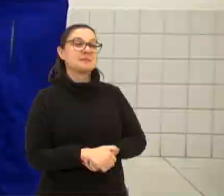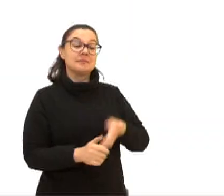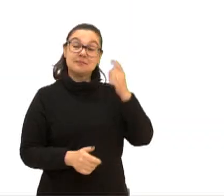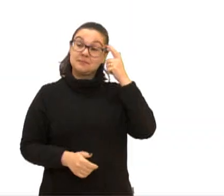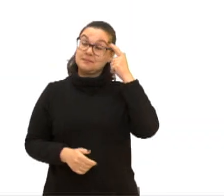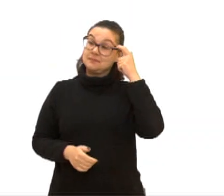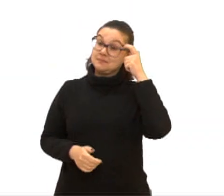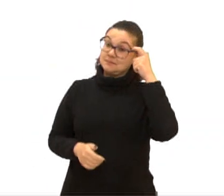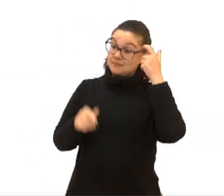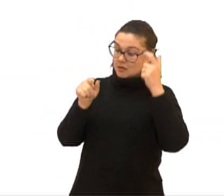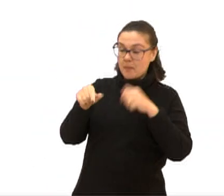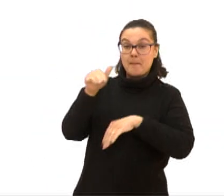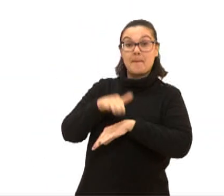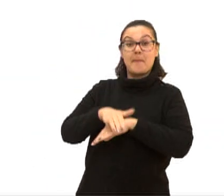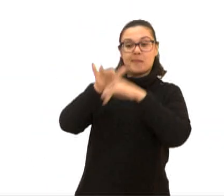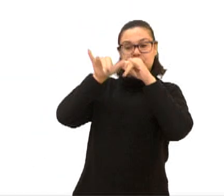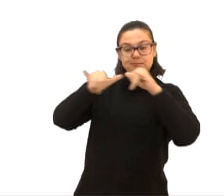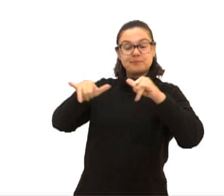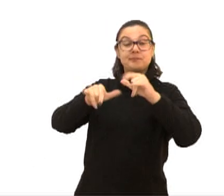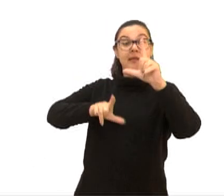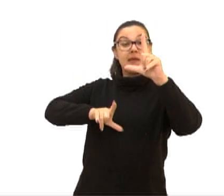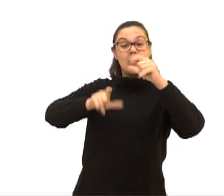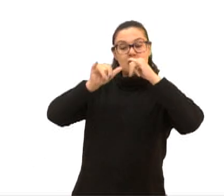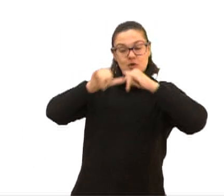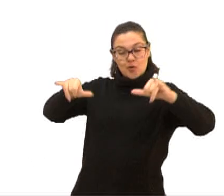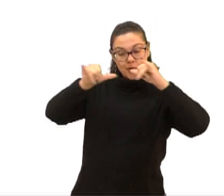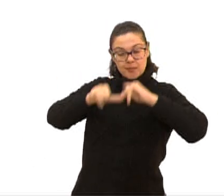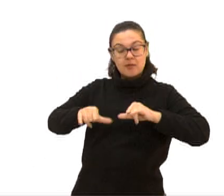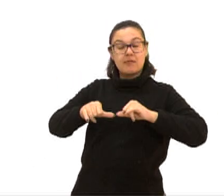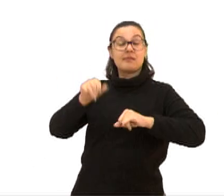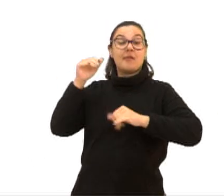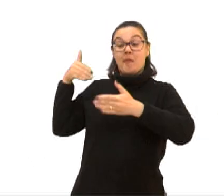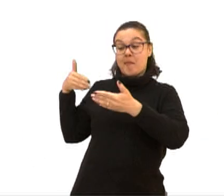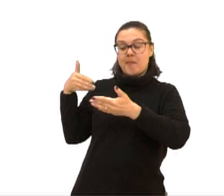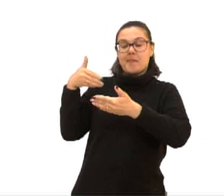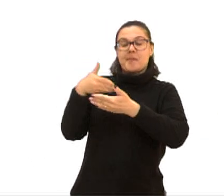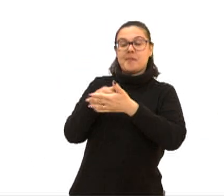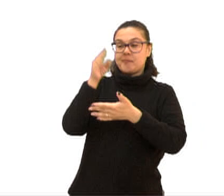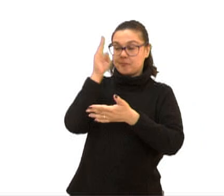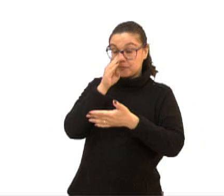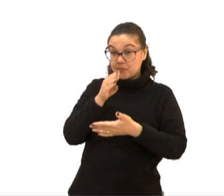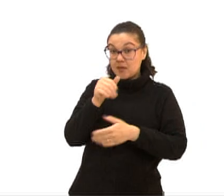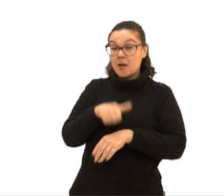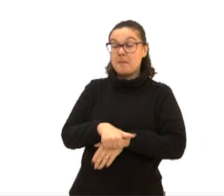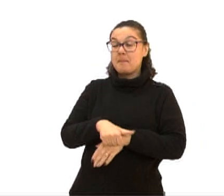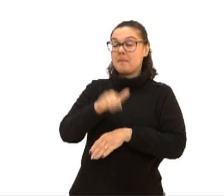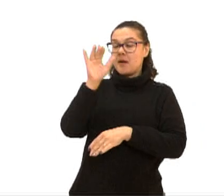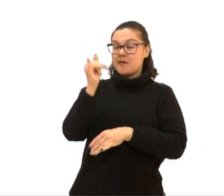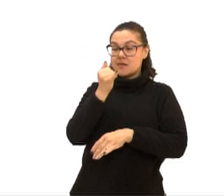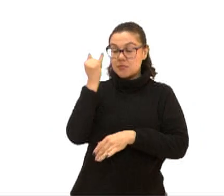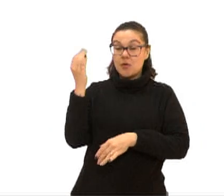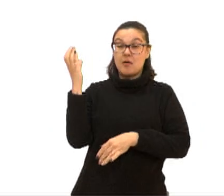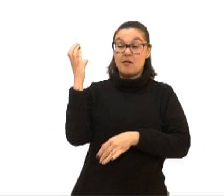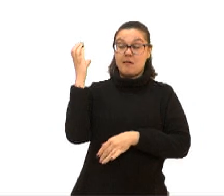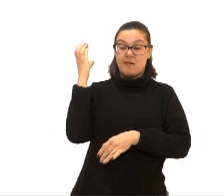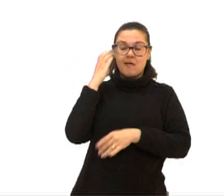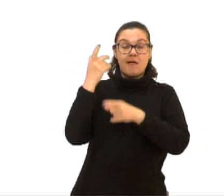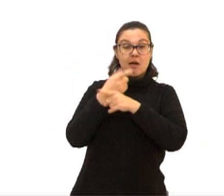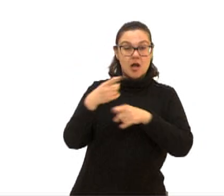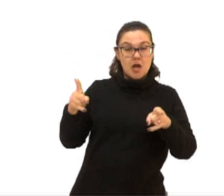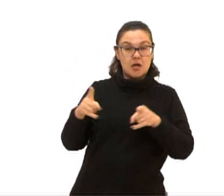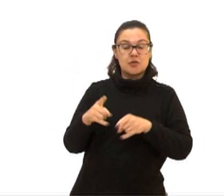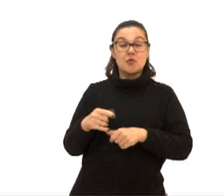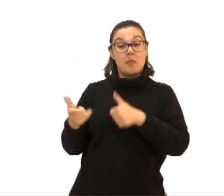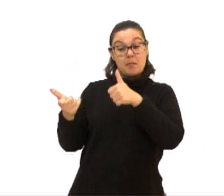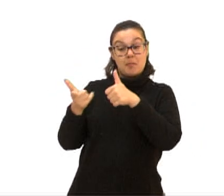É uma das mais importantes redes de comunicação da história brasileira. Mais importante rádio da época.